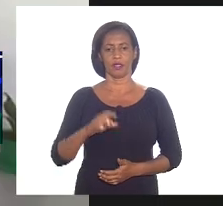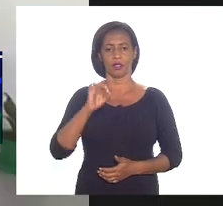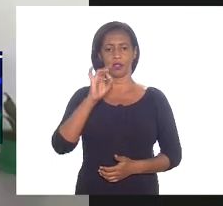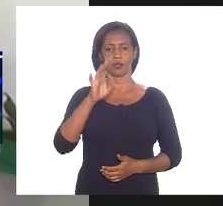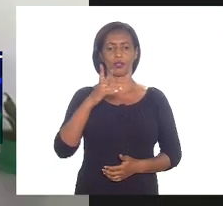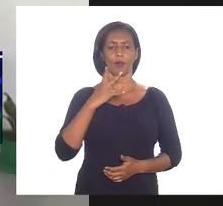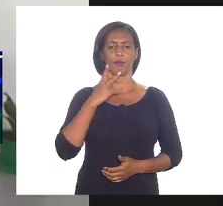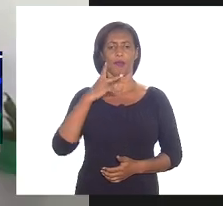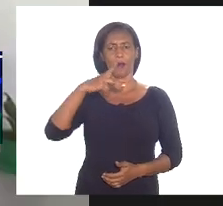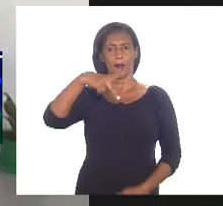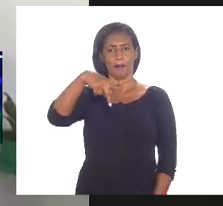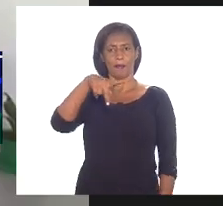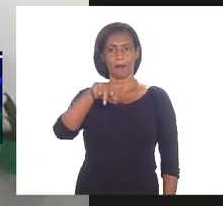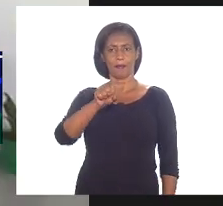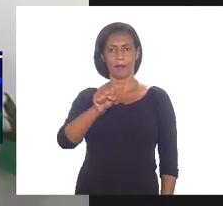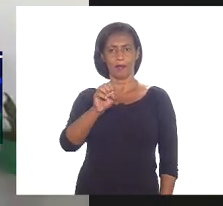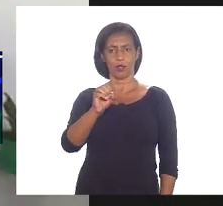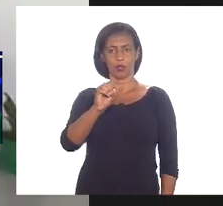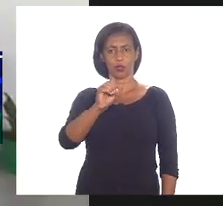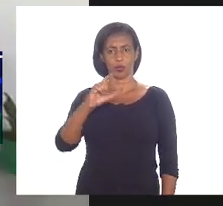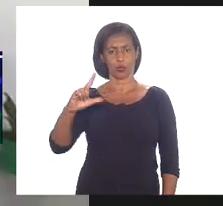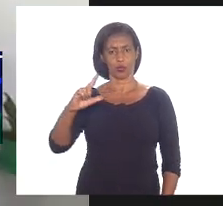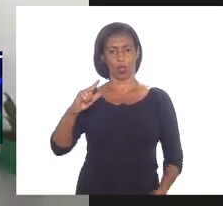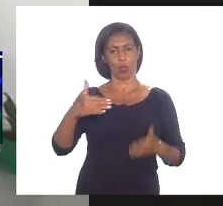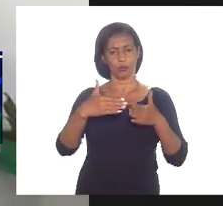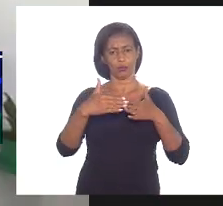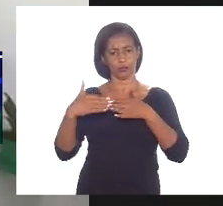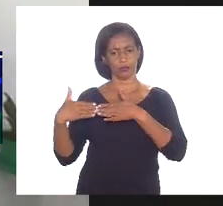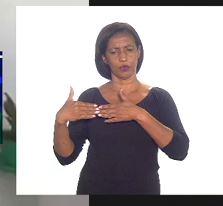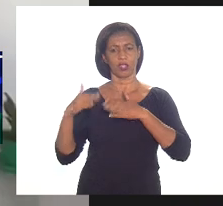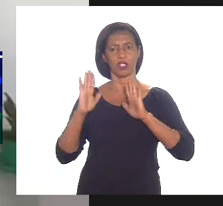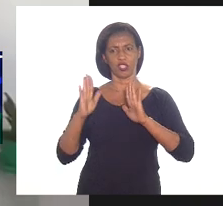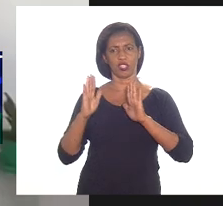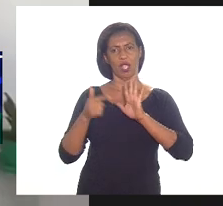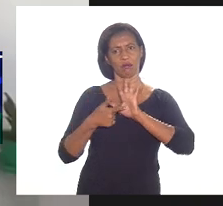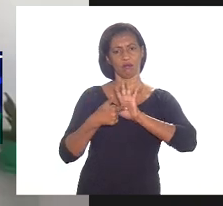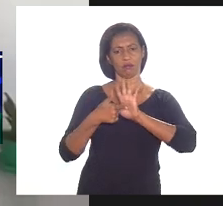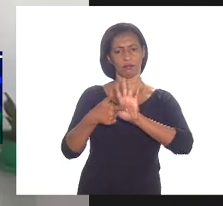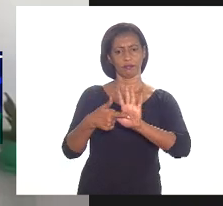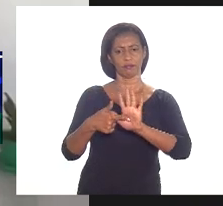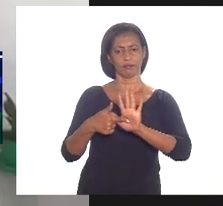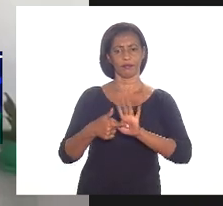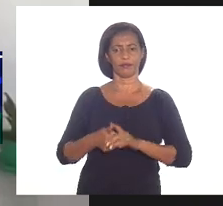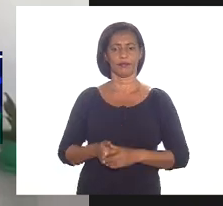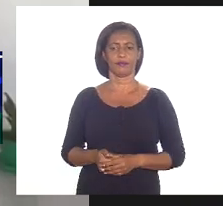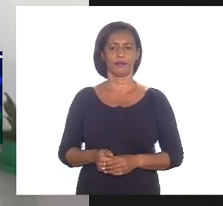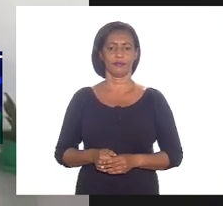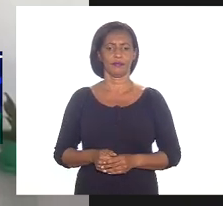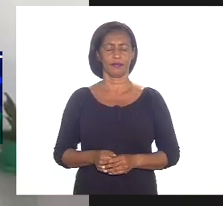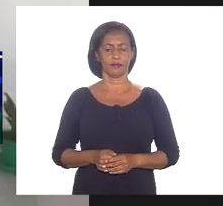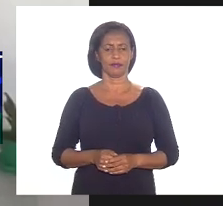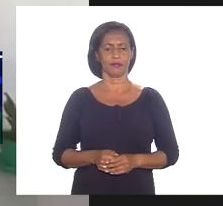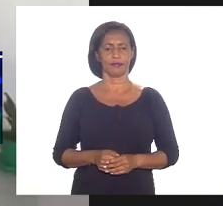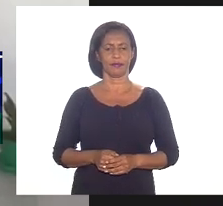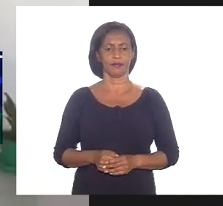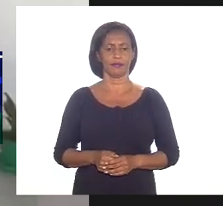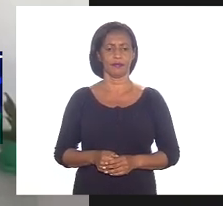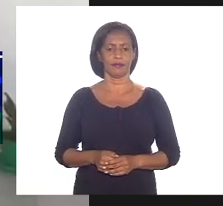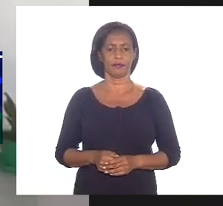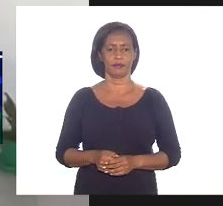do PSOL no projeto é no primeiro projeto que foi cantado e por favor